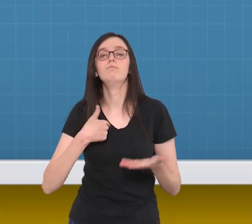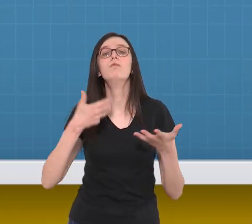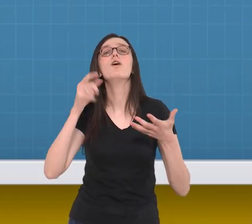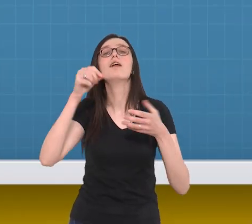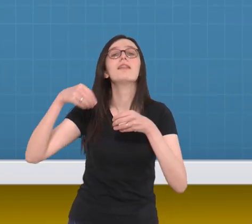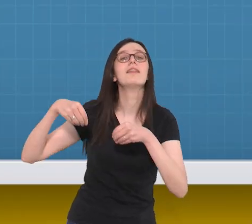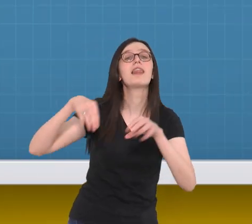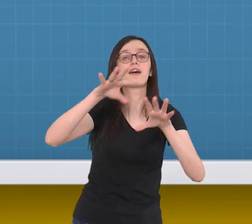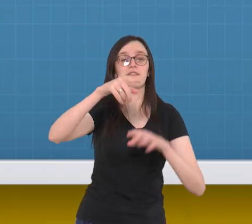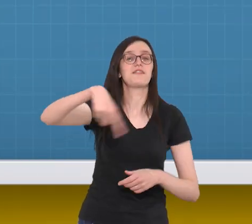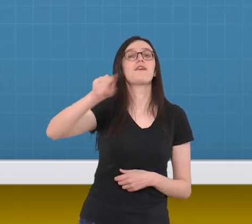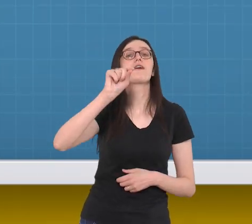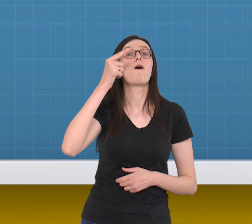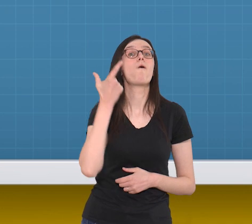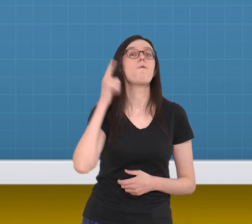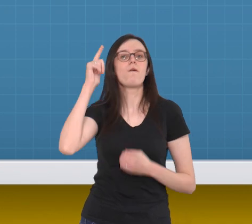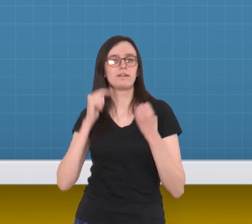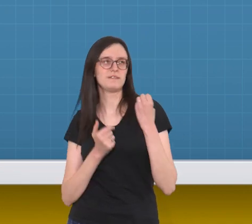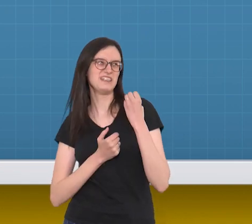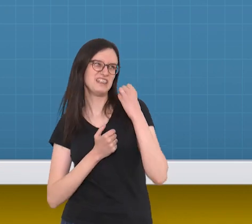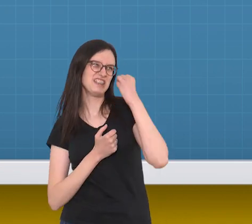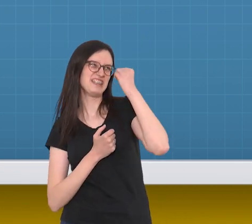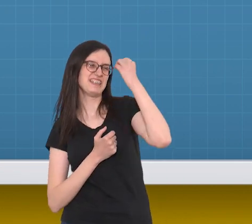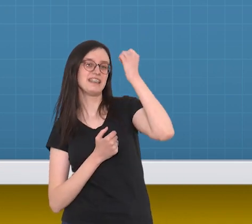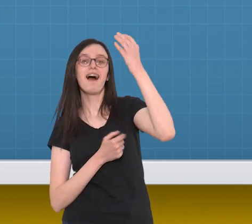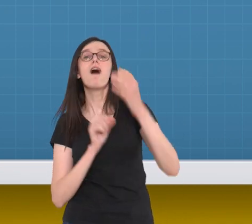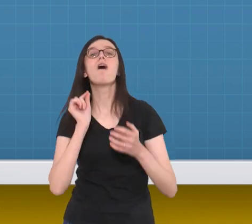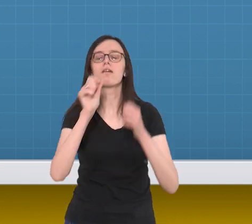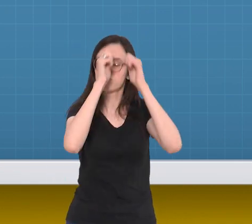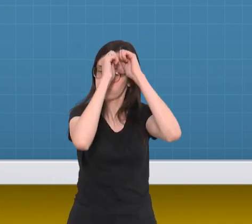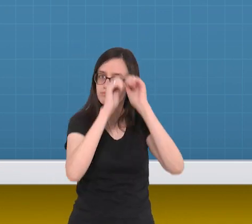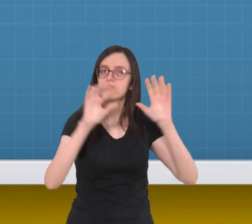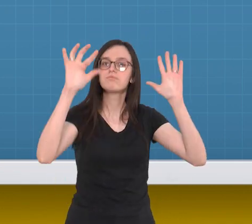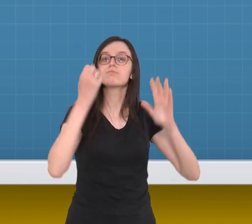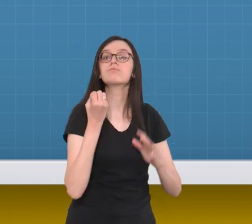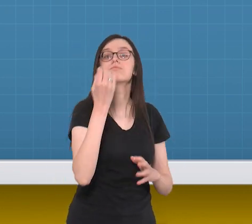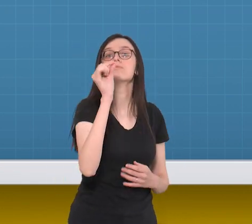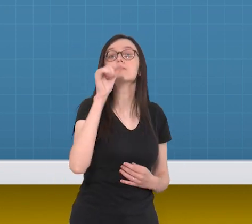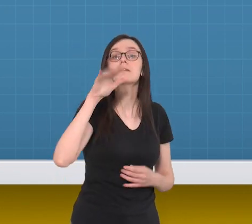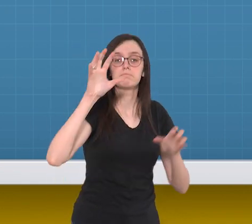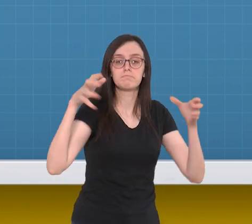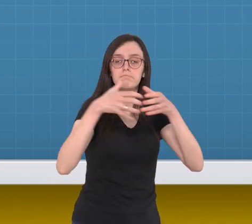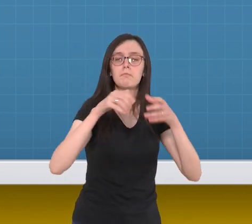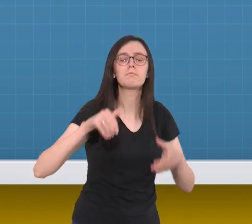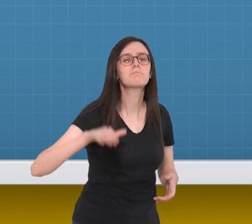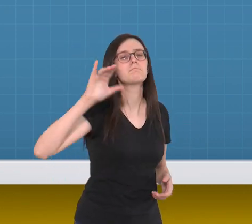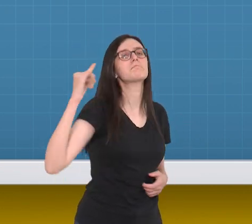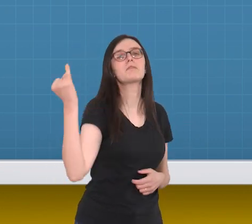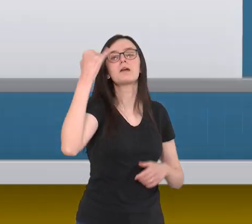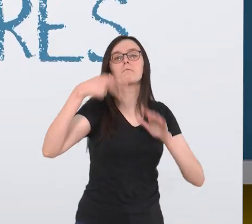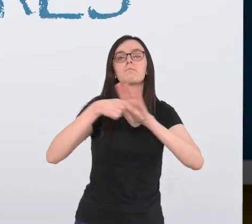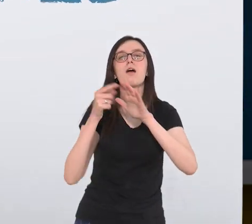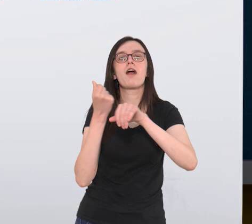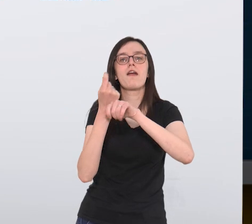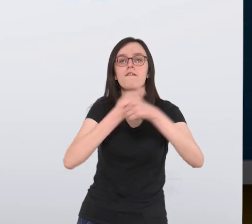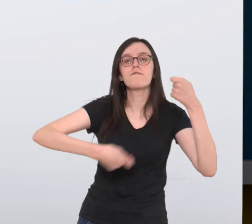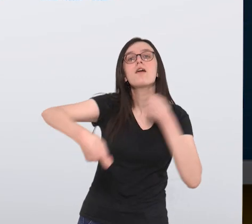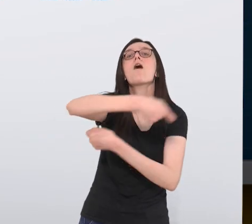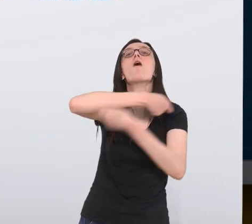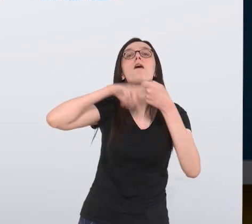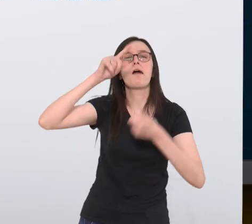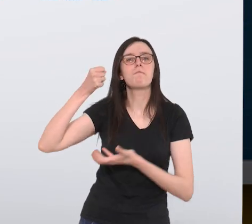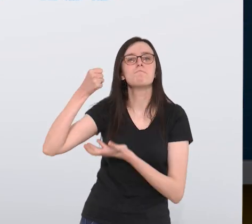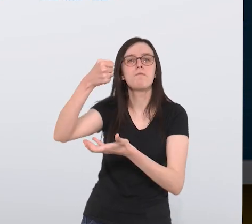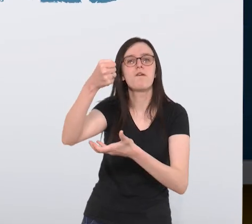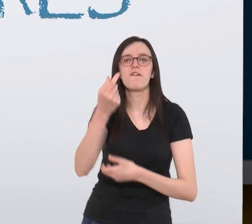vou levar vocês a uma outra viagem. Hoje nós vamos visitar um dos órgãos mais importantes do mercado financeiro do país, que é a